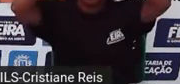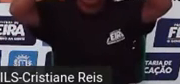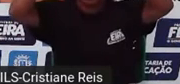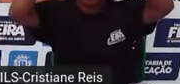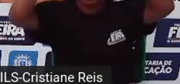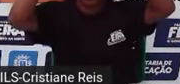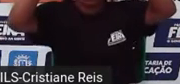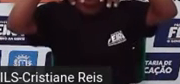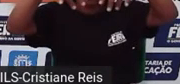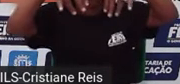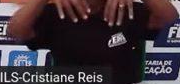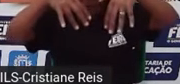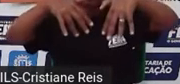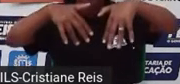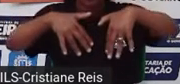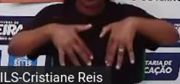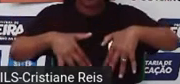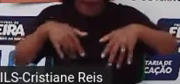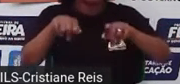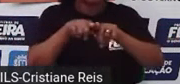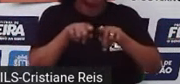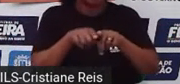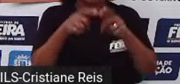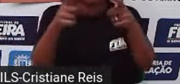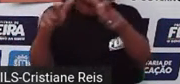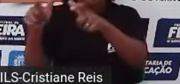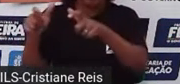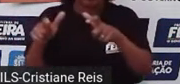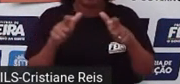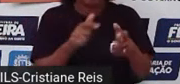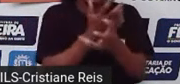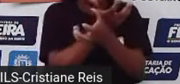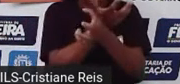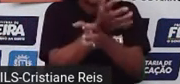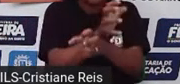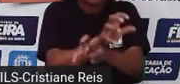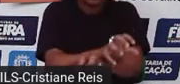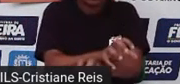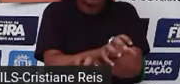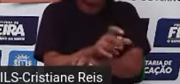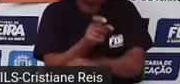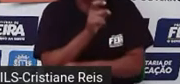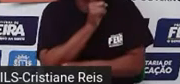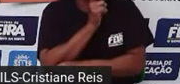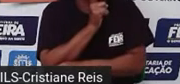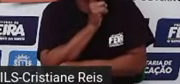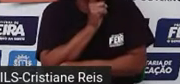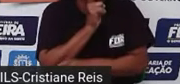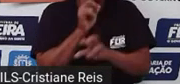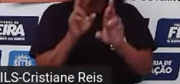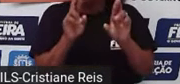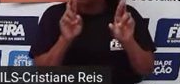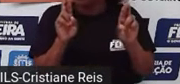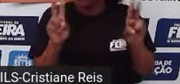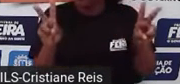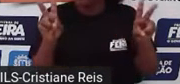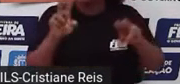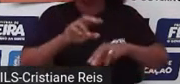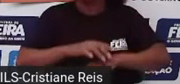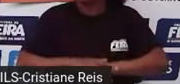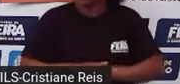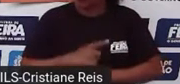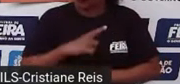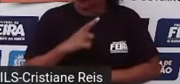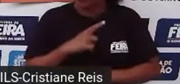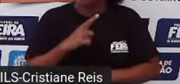eternas assim também como áreas de desertos até um deserto gelado daqui é diferente né do que a